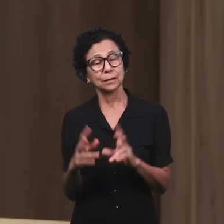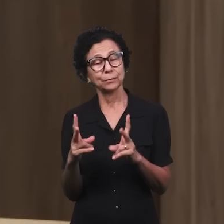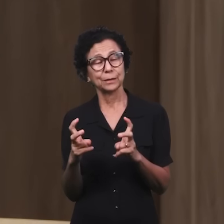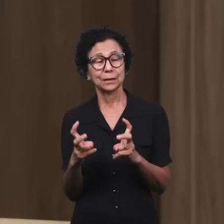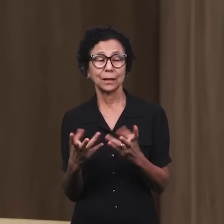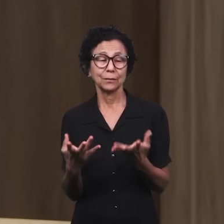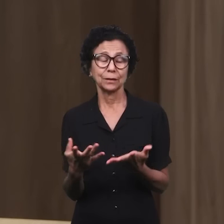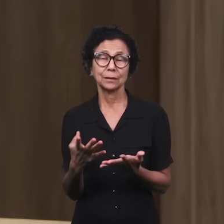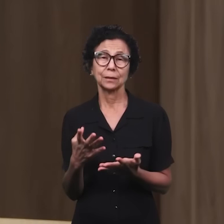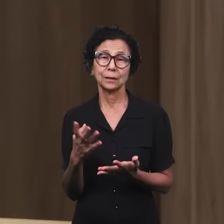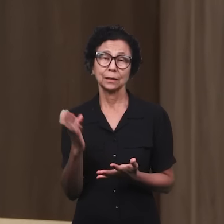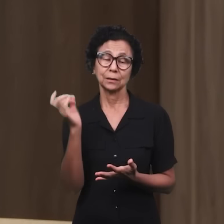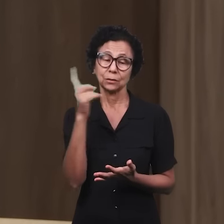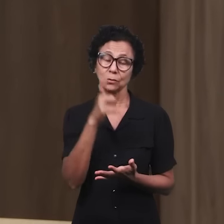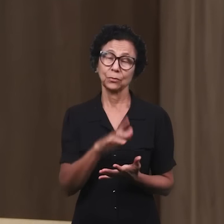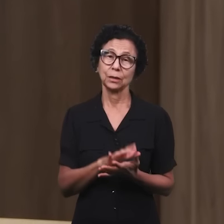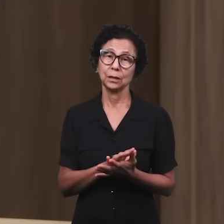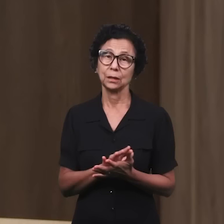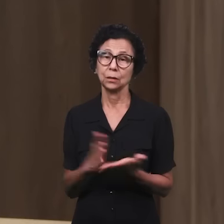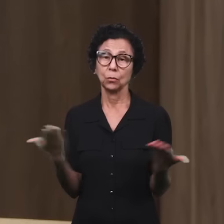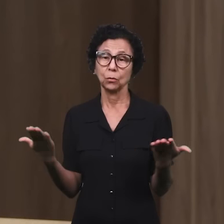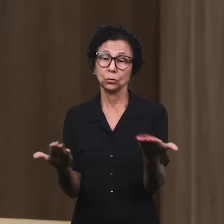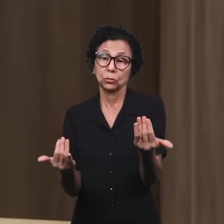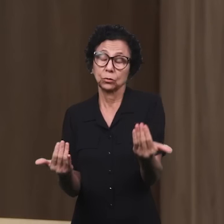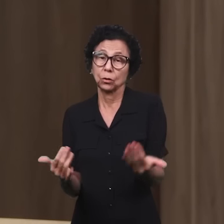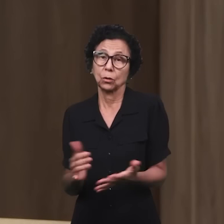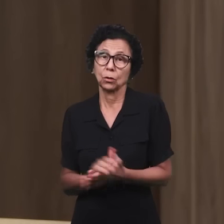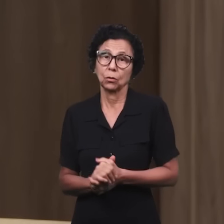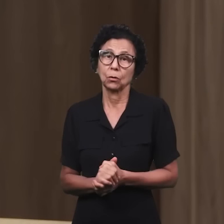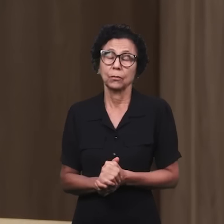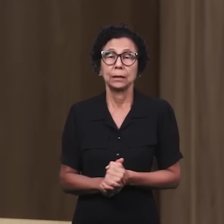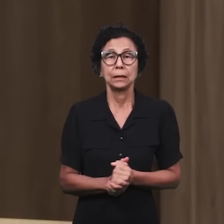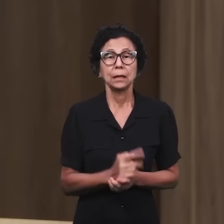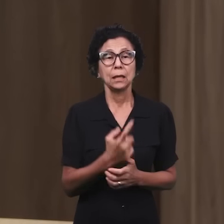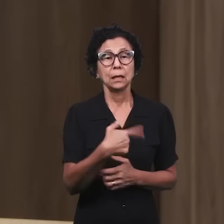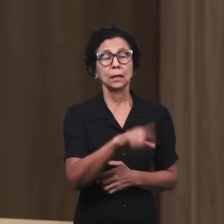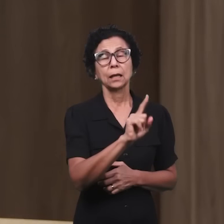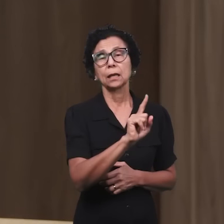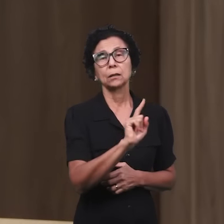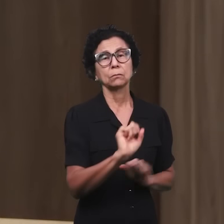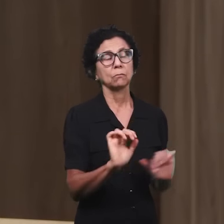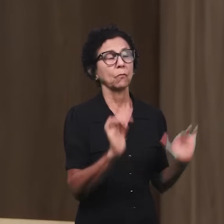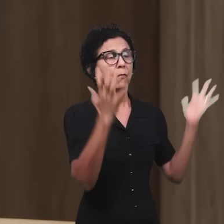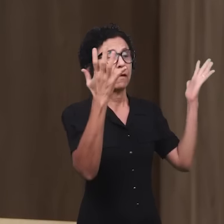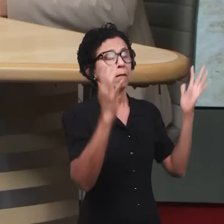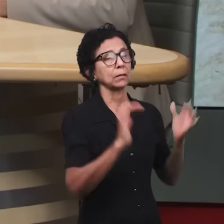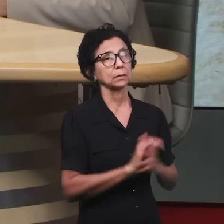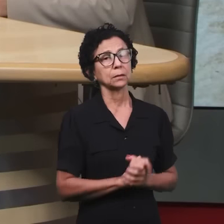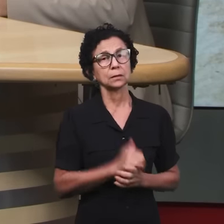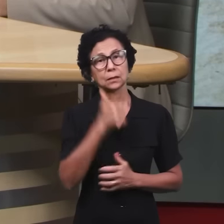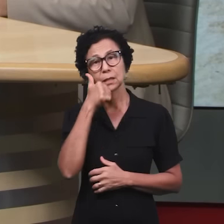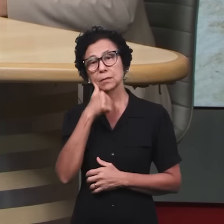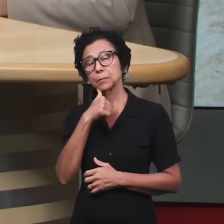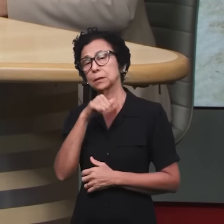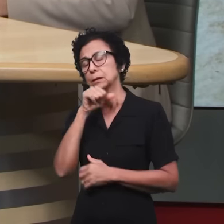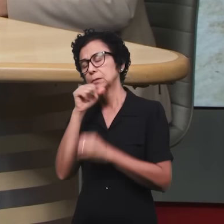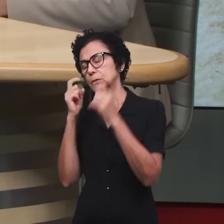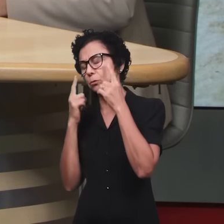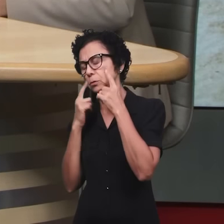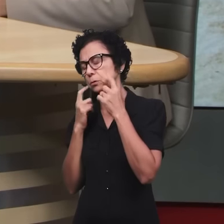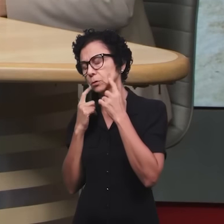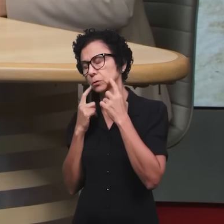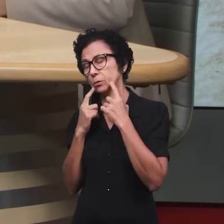Os filhos começam a sair à noite, as amizades mudam. Há muitas mães chorando. E